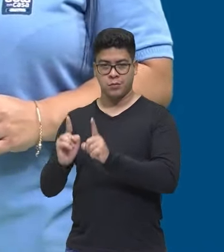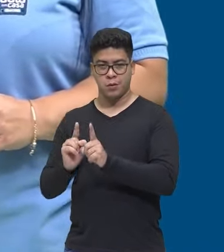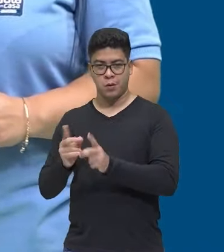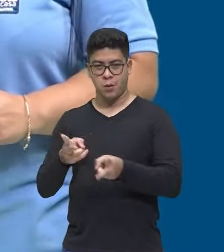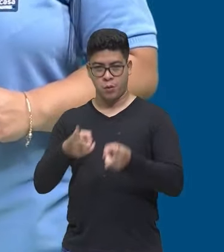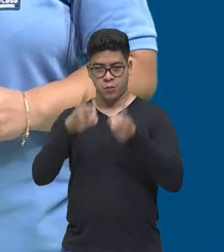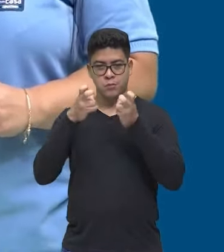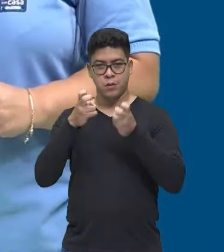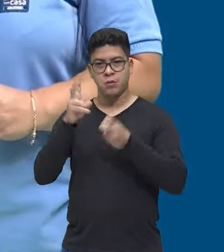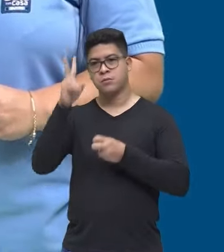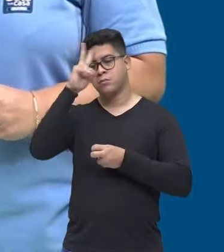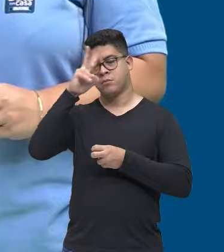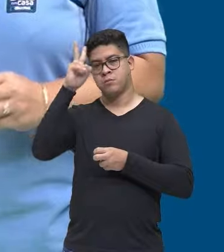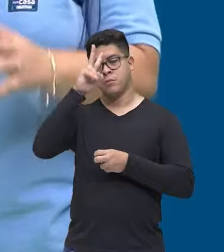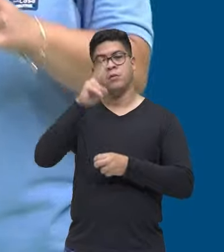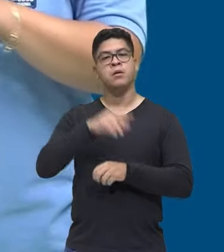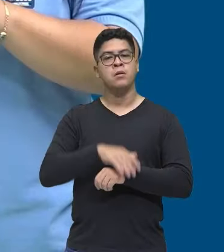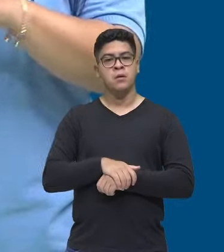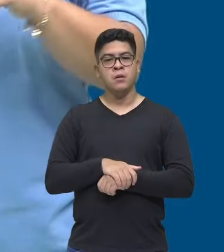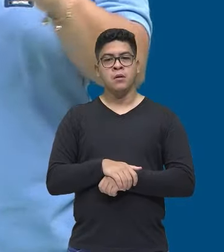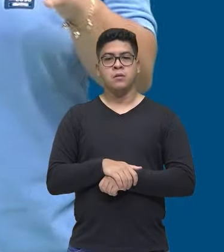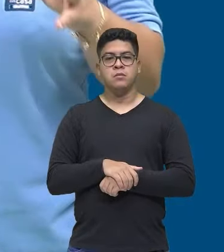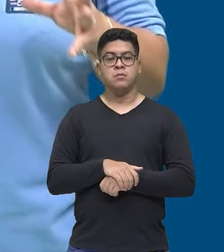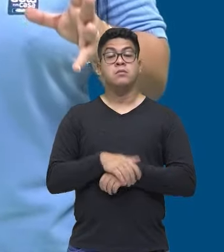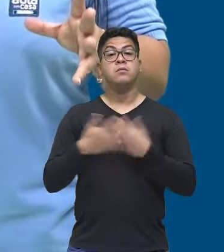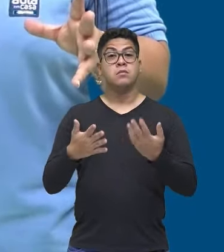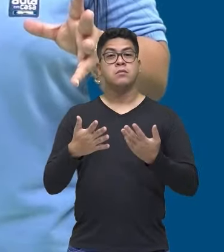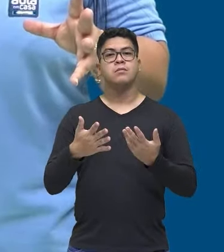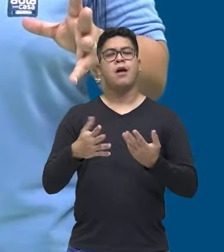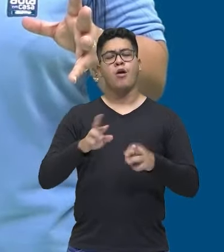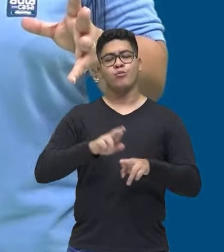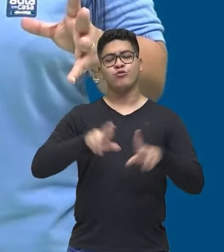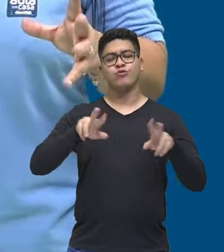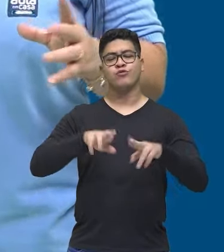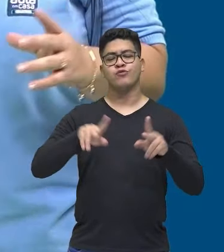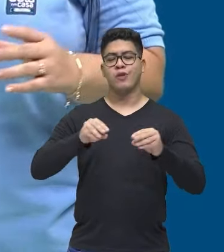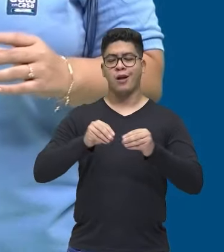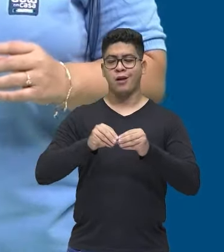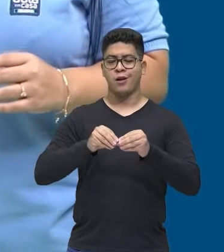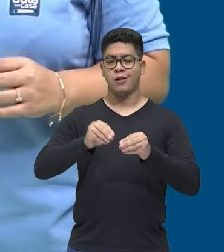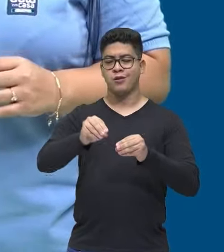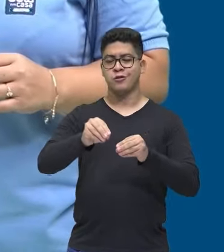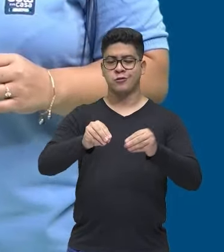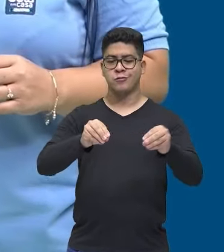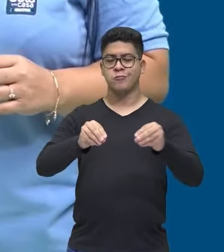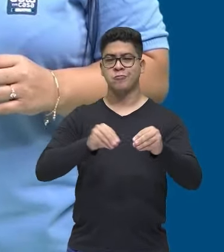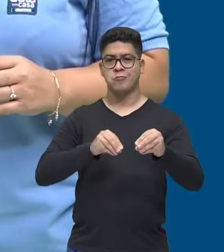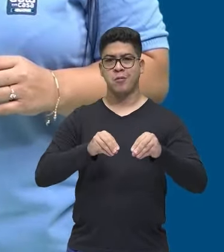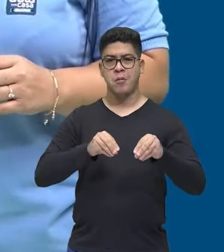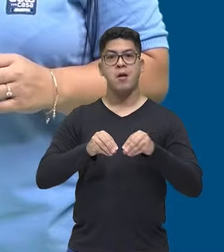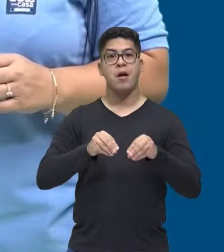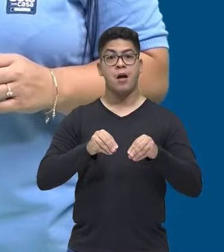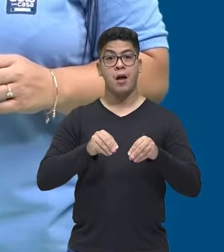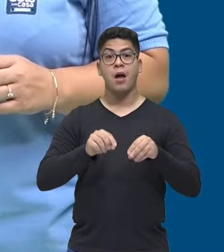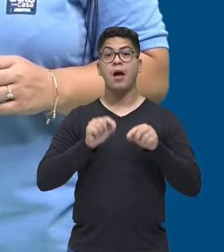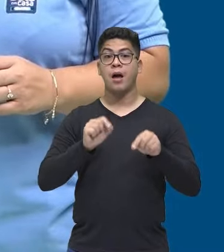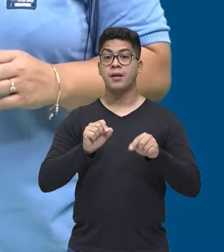cavalo. Lembrem-se, o movimento do cavalo, ele é o mais diferenciado de todos, né? Ele tem o formato da